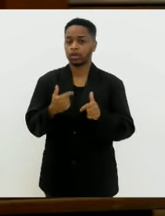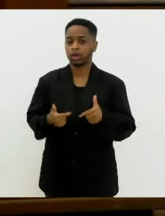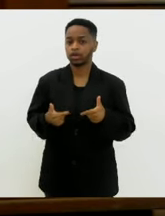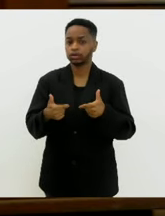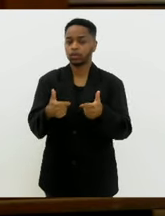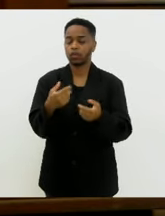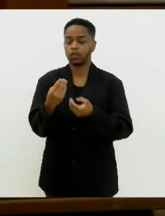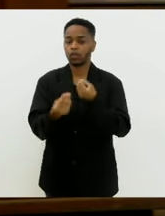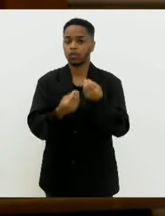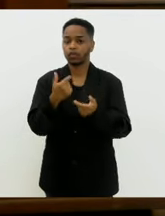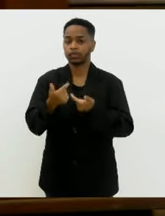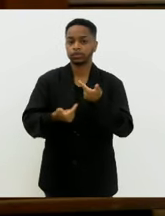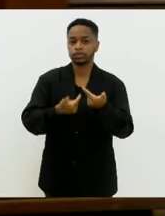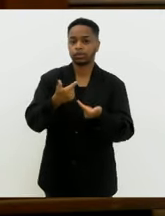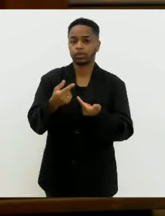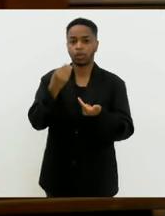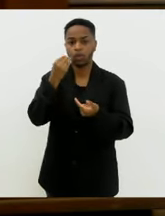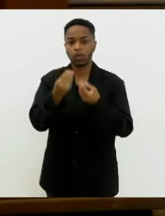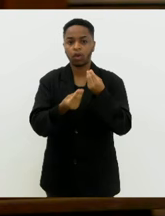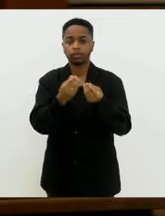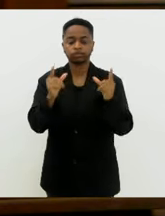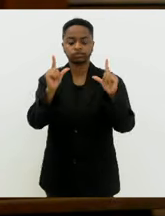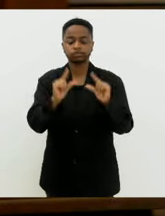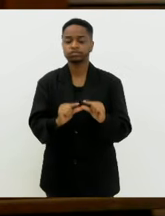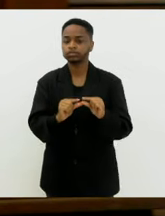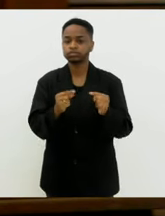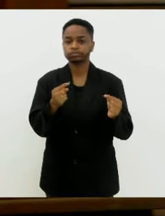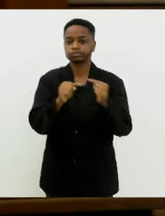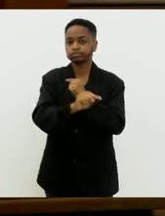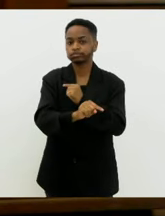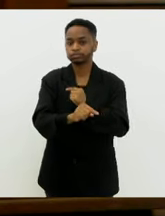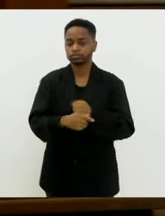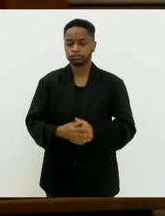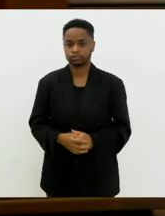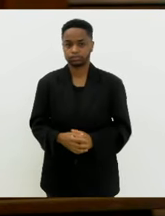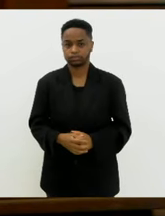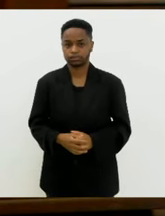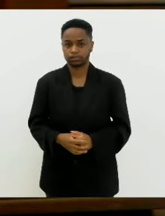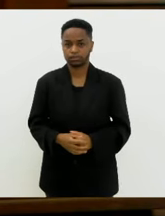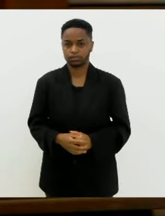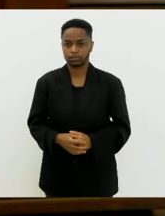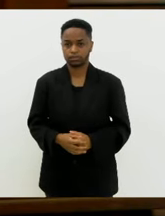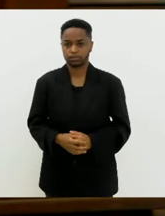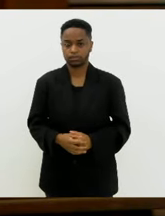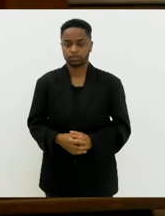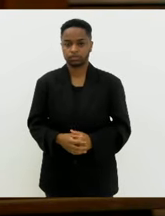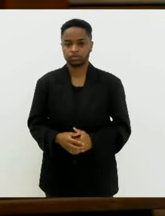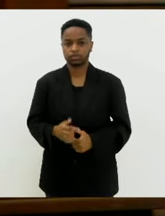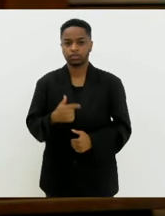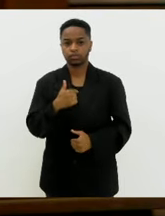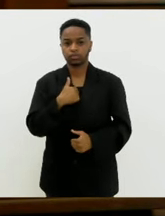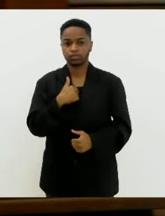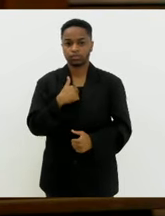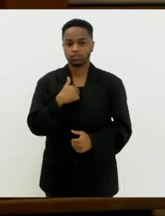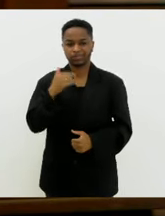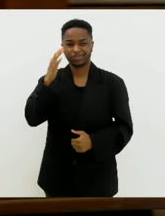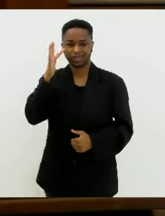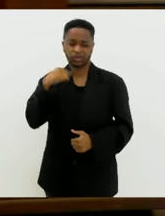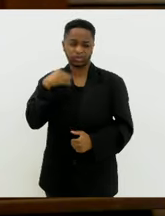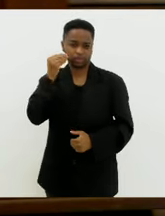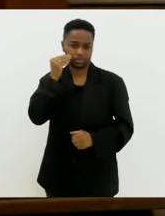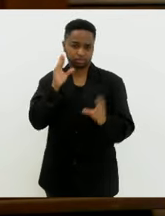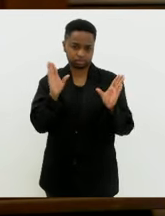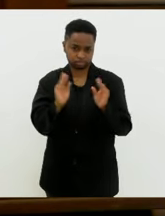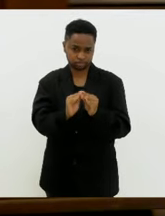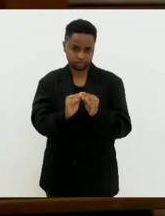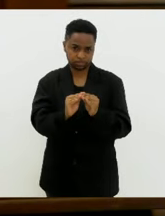trabalhar, minorar essas contradições? Eu coloco aqui, pelo menos, para ser breve,